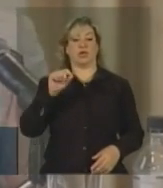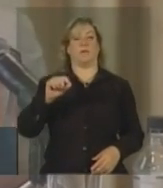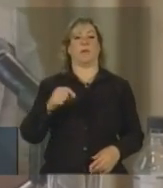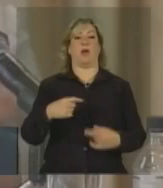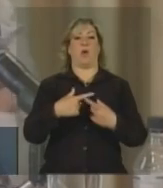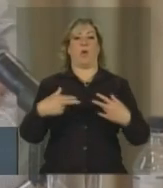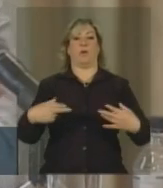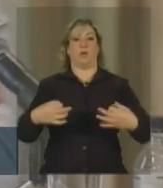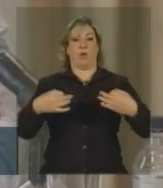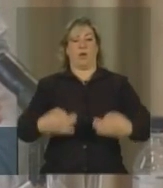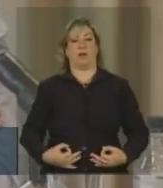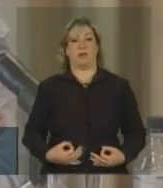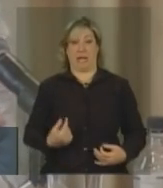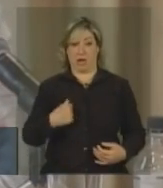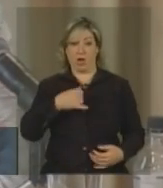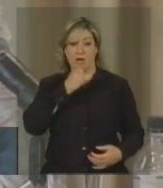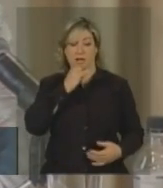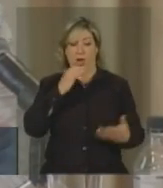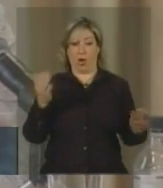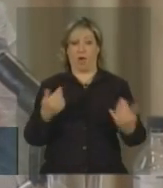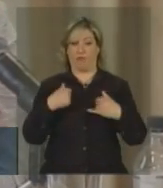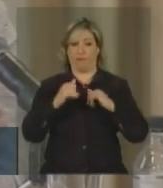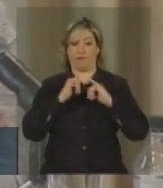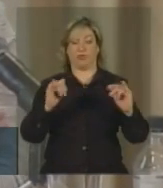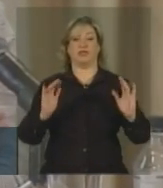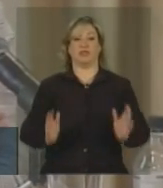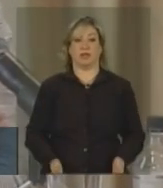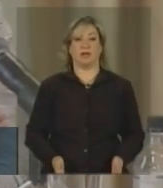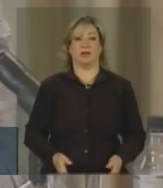dei como exemplo hoje a